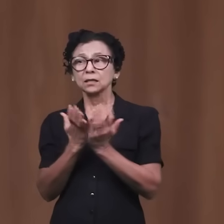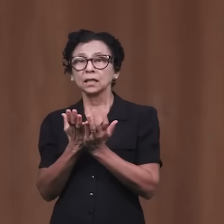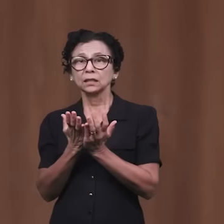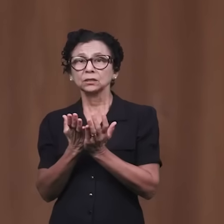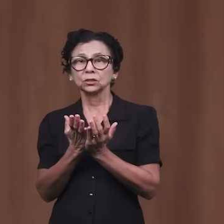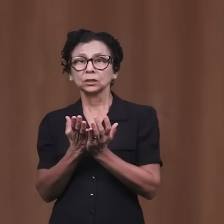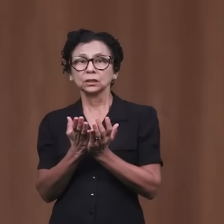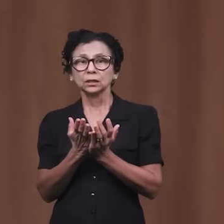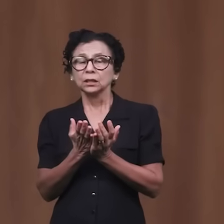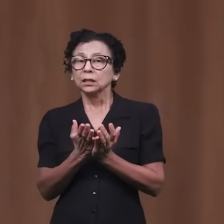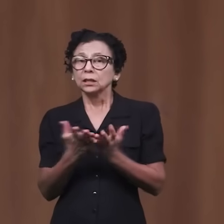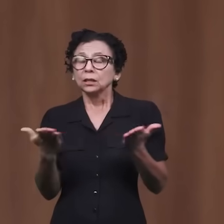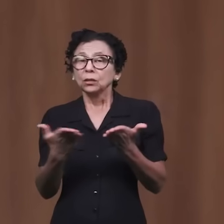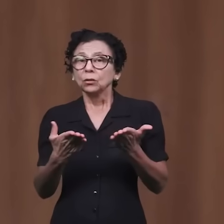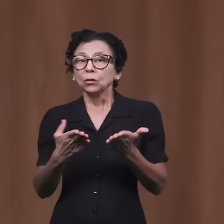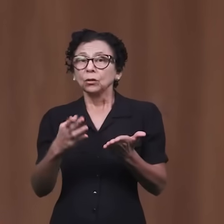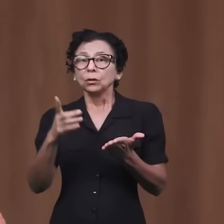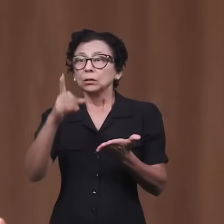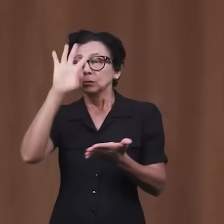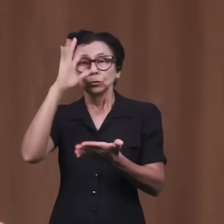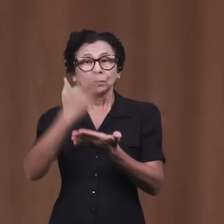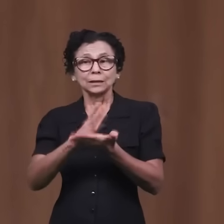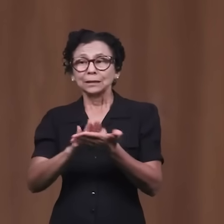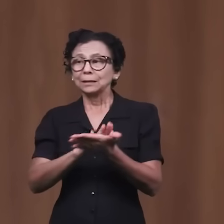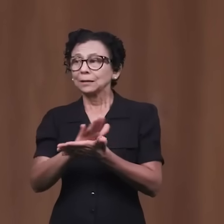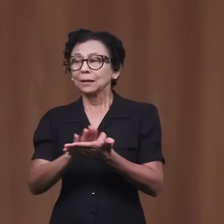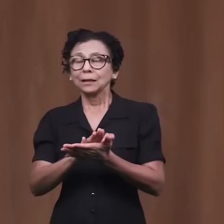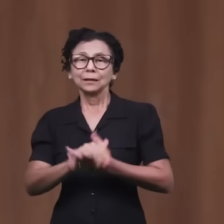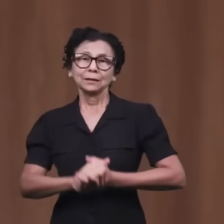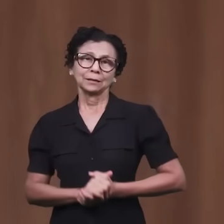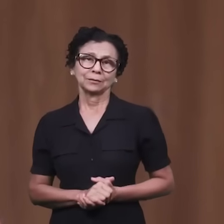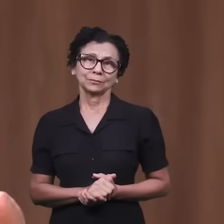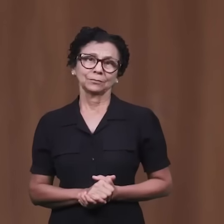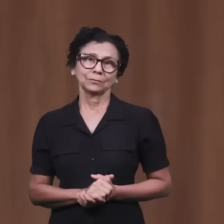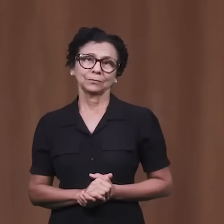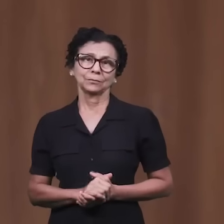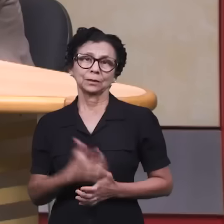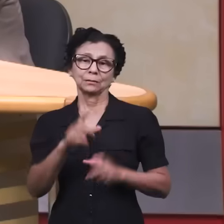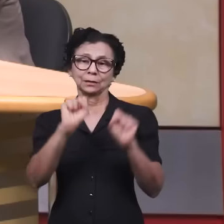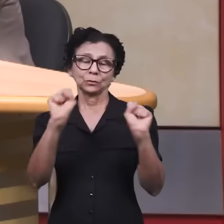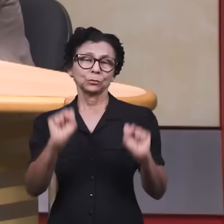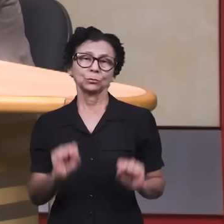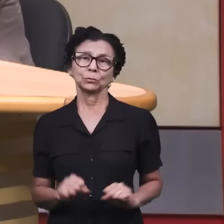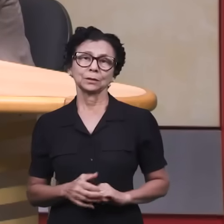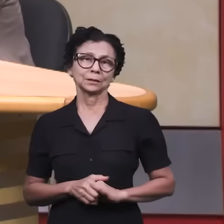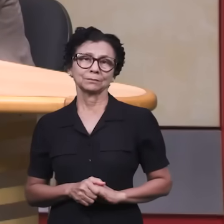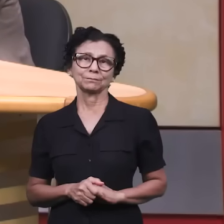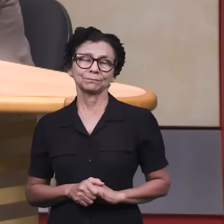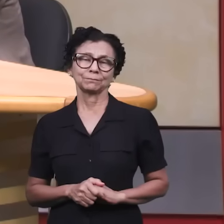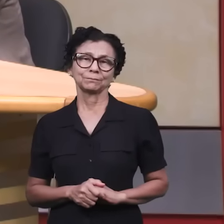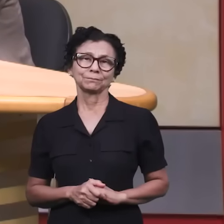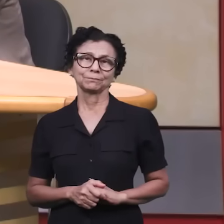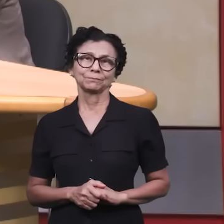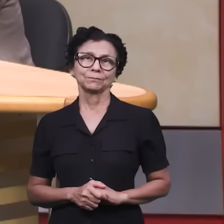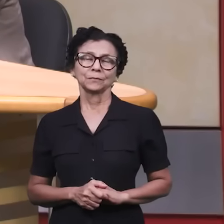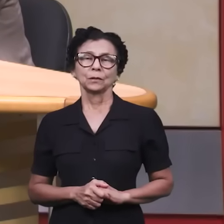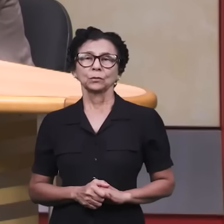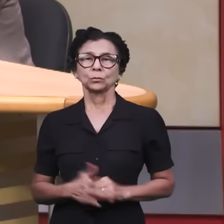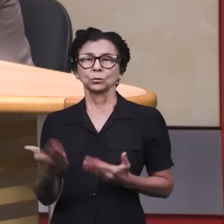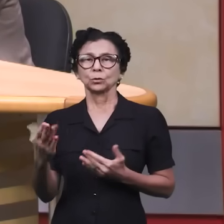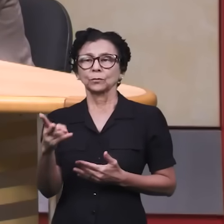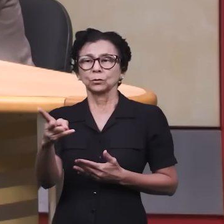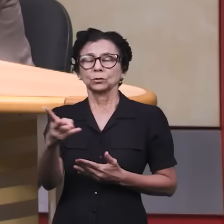nada, porque não tiveram a estrutura que nós temos para segurar a pessoa na igreja. Nós tivemos um seminário, acho que você foi nesse